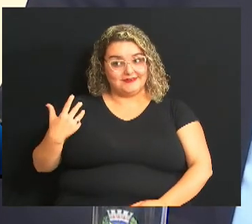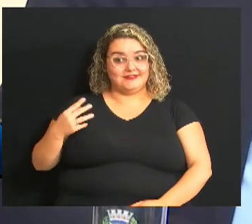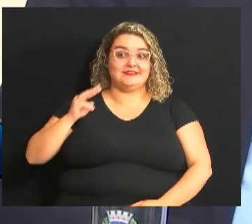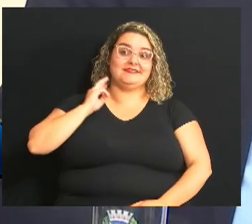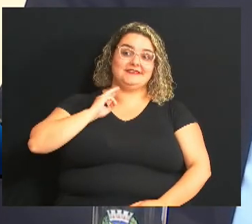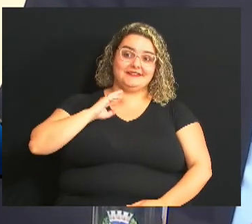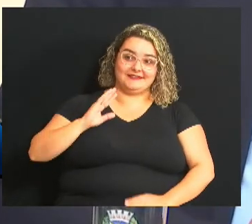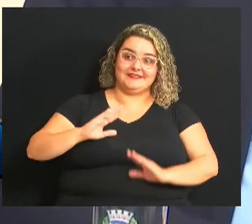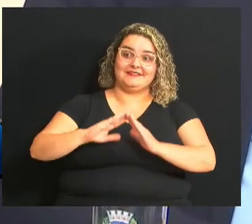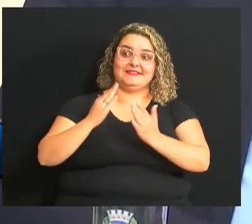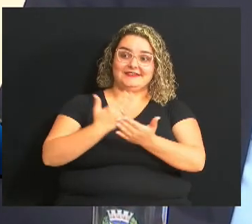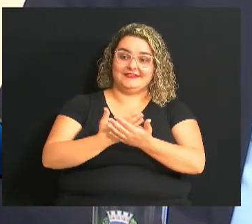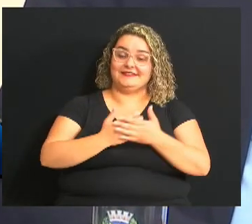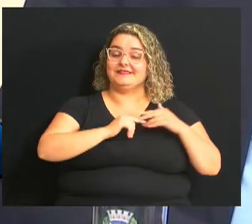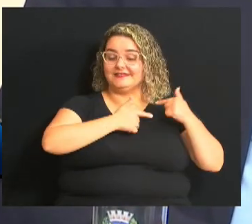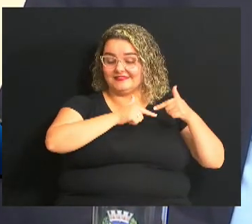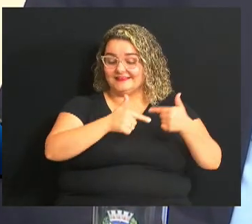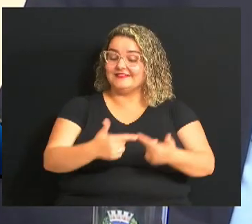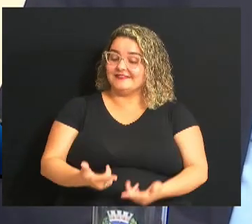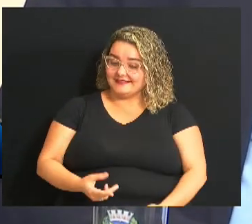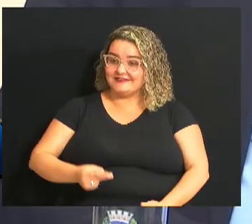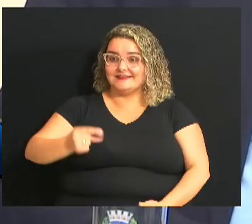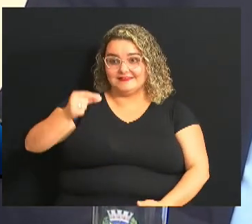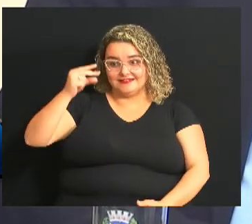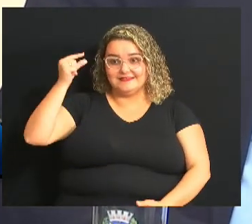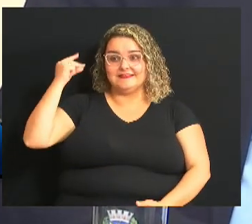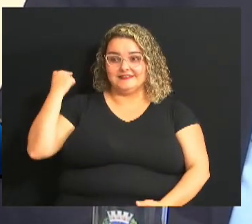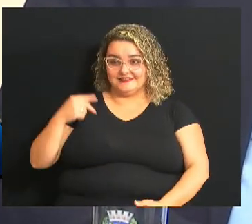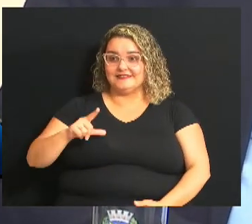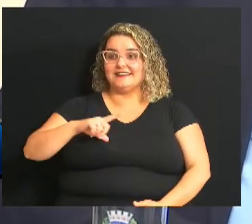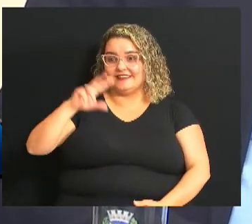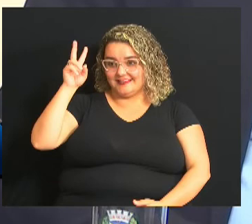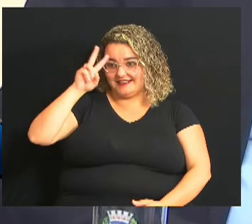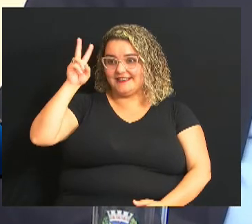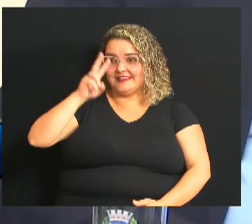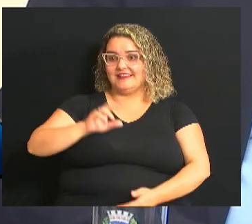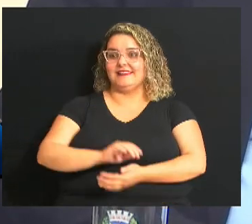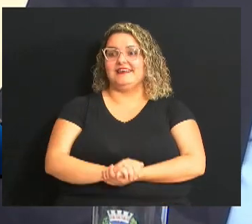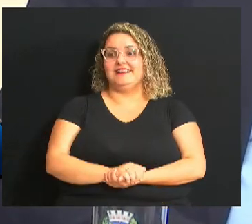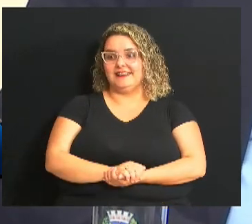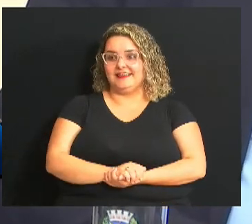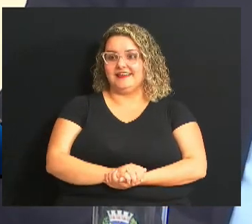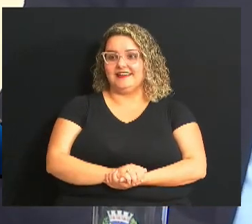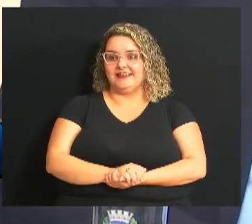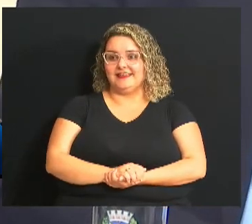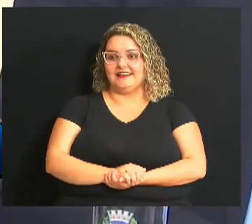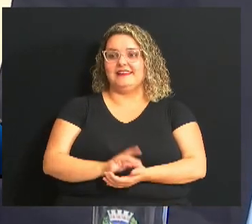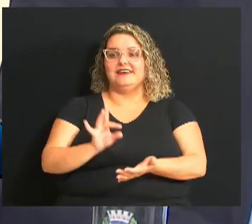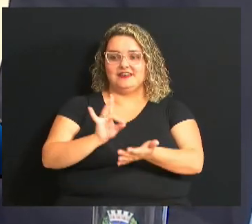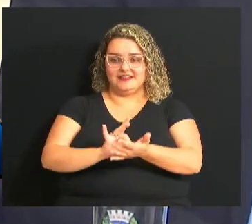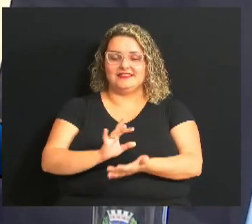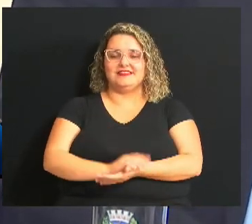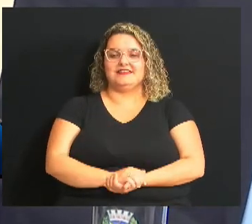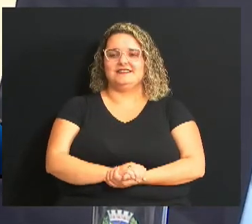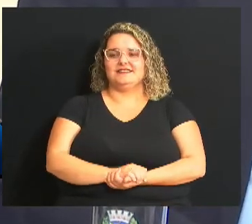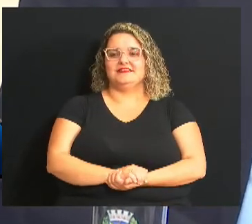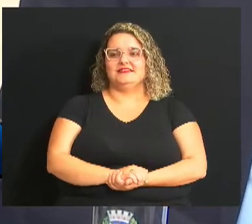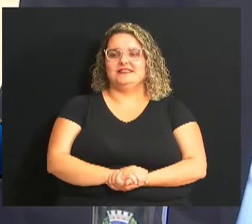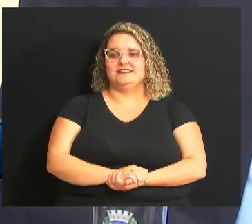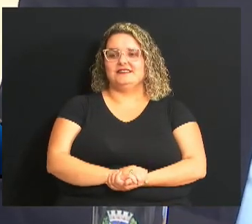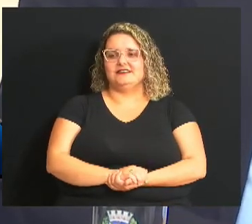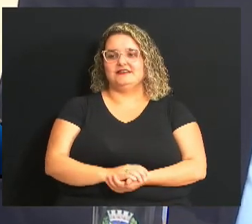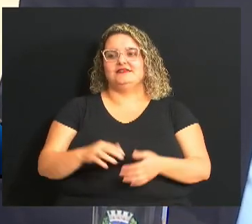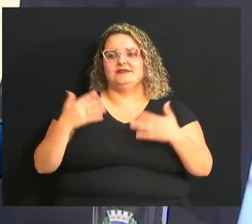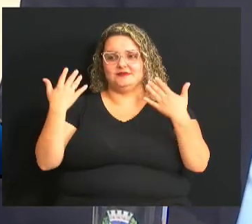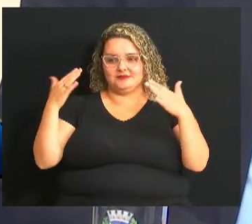tem tradição, né? Tem história. É verdade. Então, parabenizar